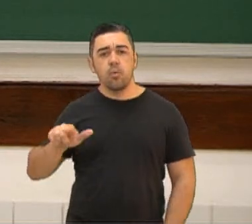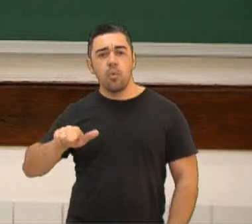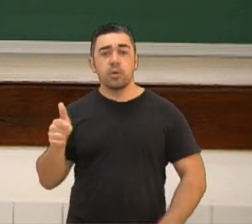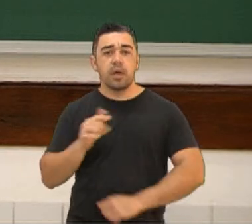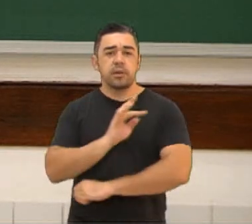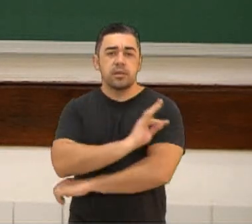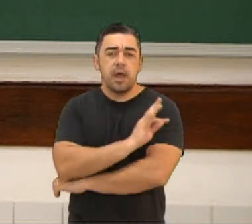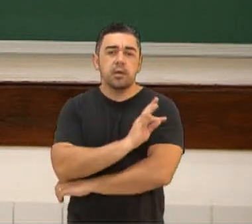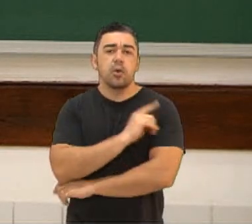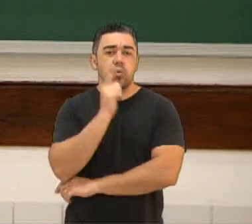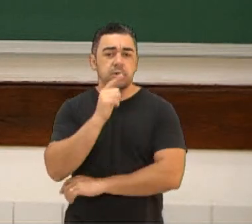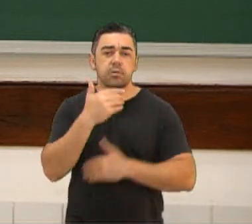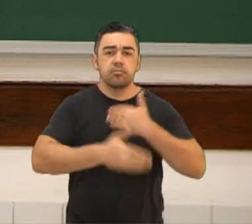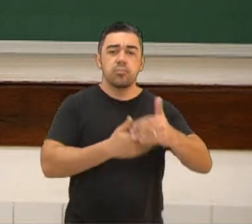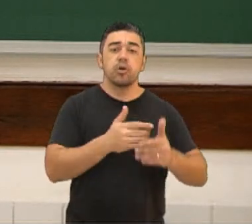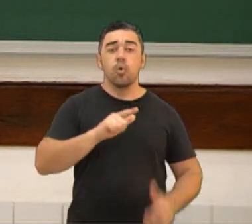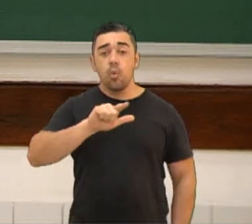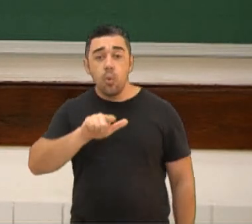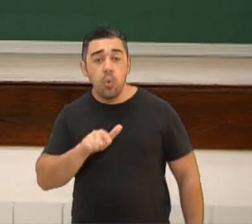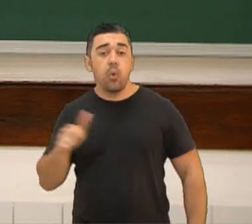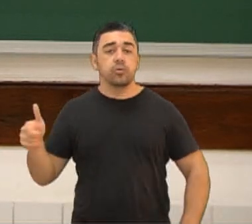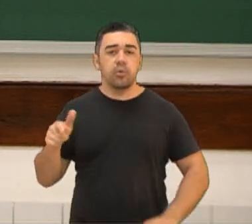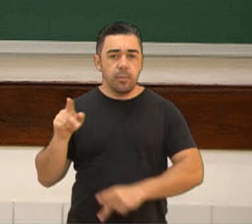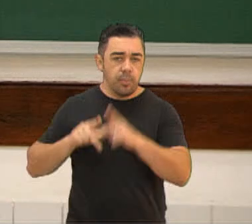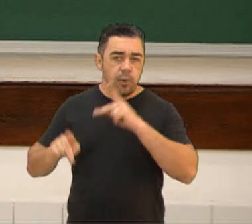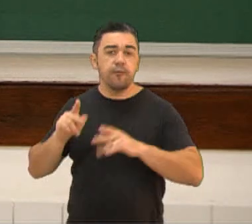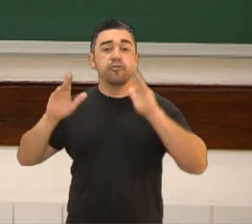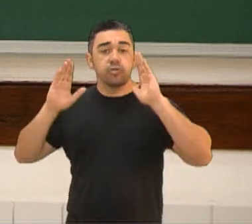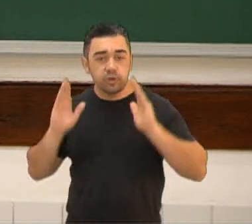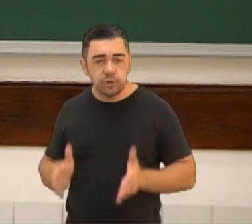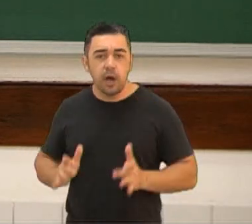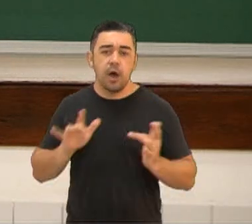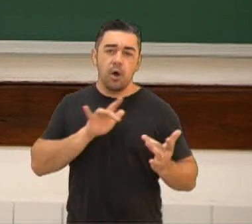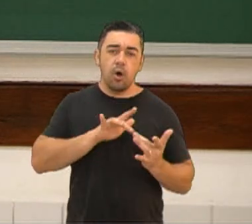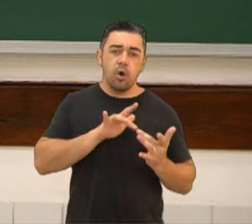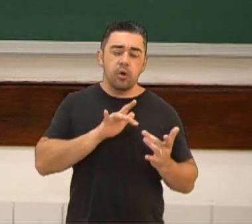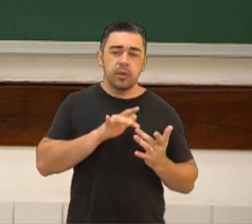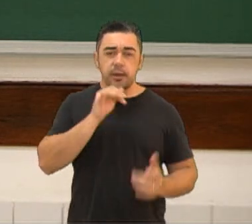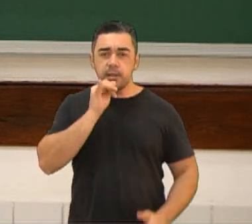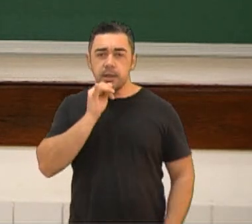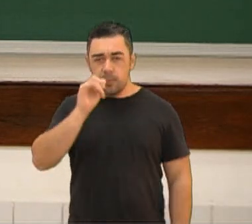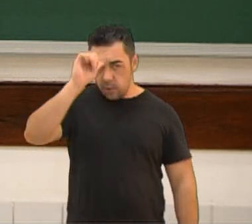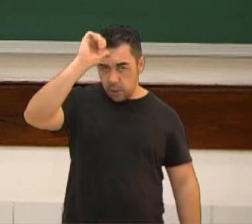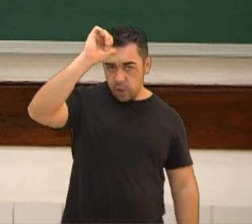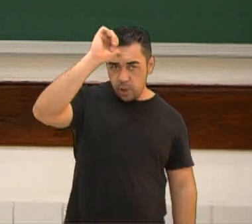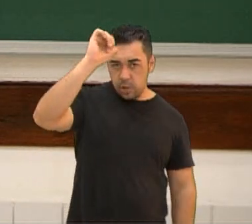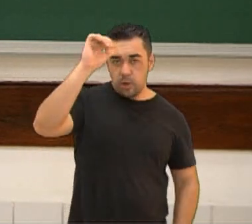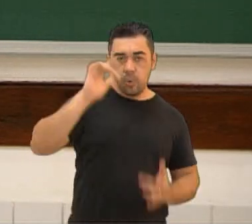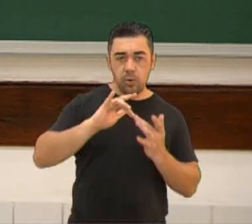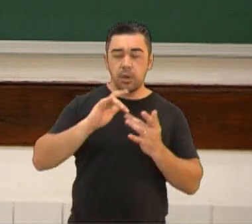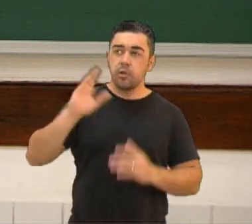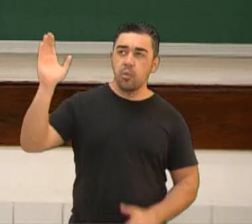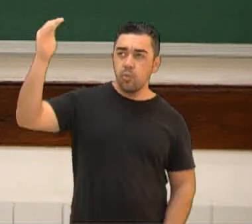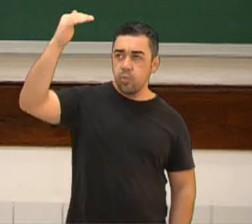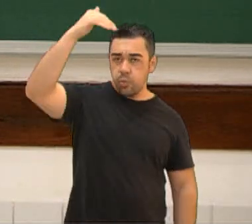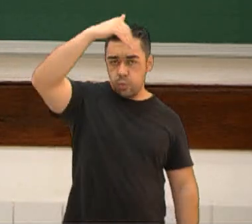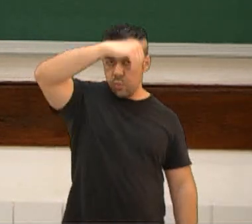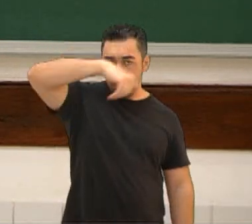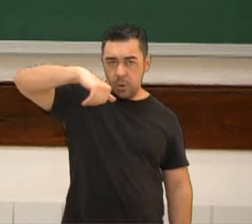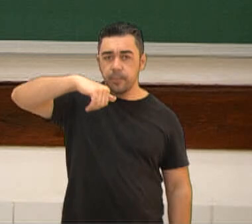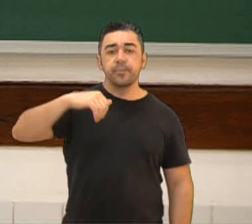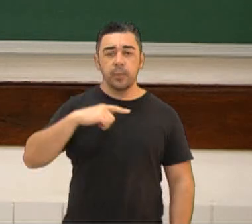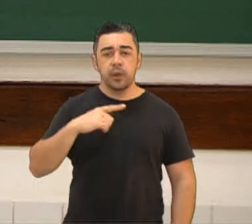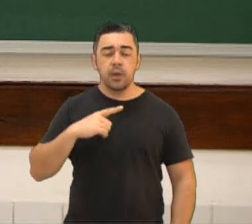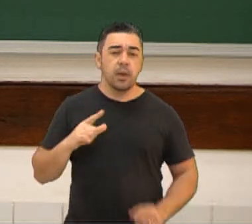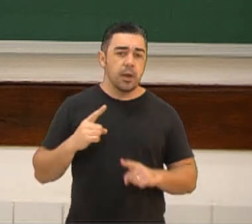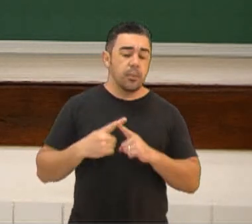avanços que alguns povos já acabavam tendo contato com o Oriente. Esse contato maior, principalmente através do conflito das